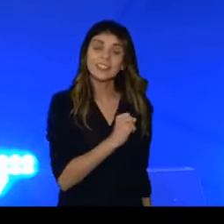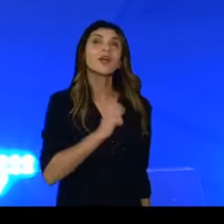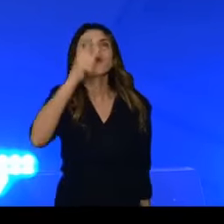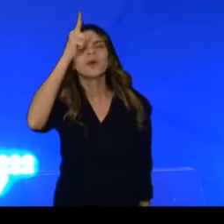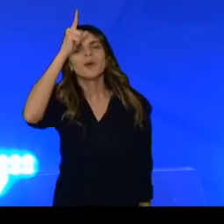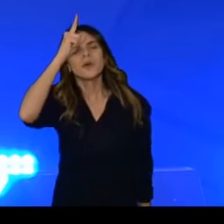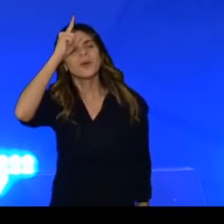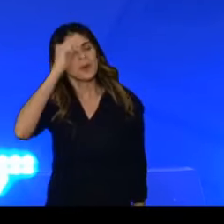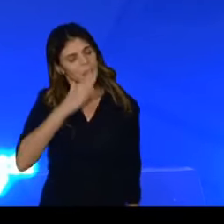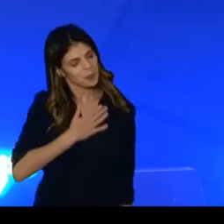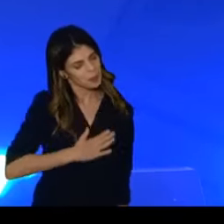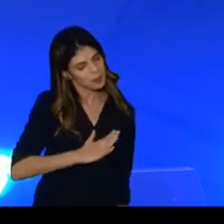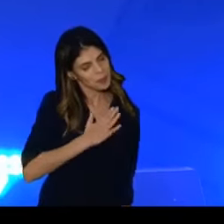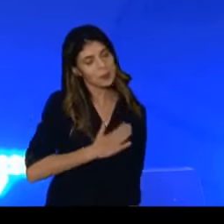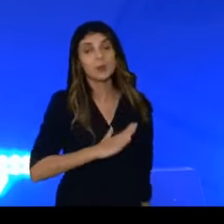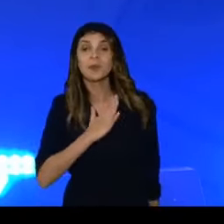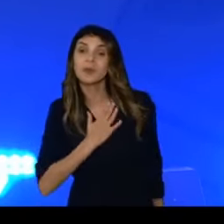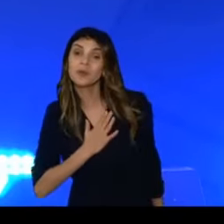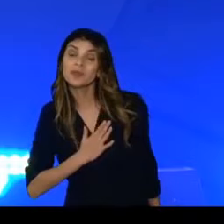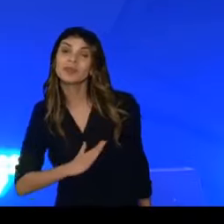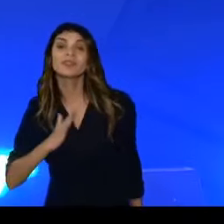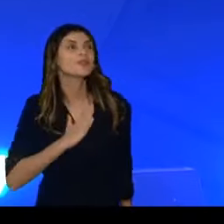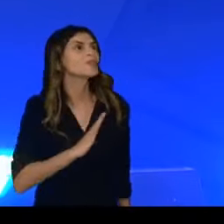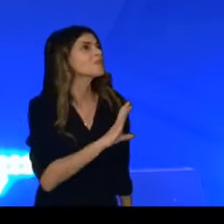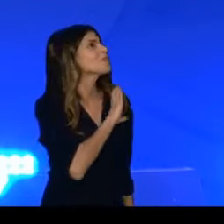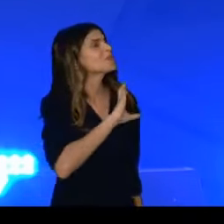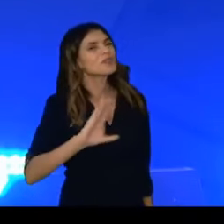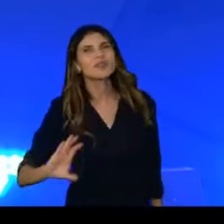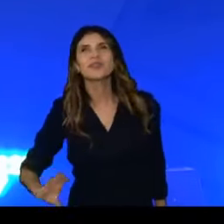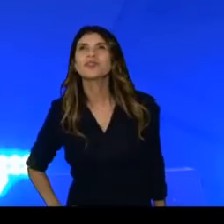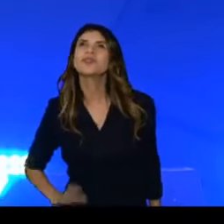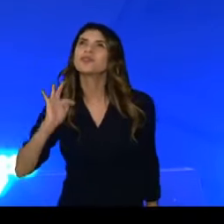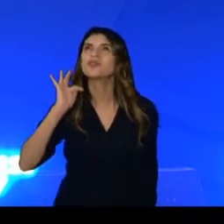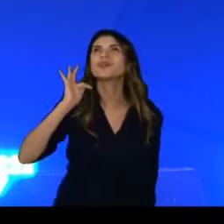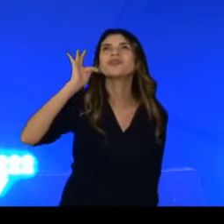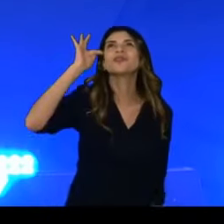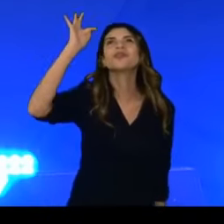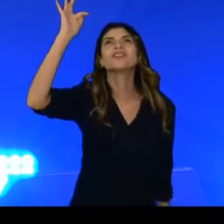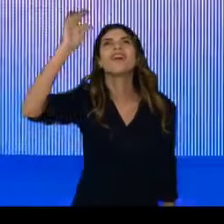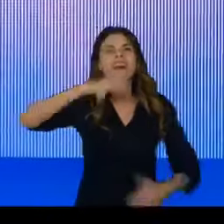Descanso minha alma, enfim, com meu Cristo no céu. Oh.